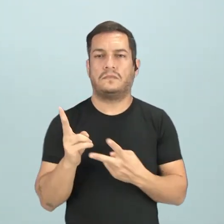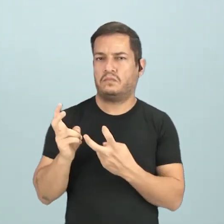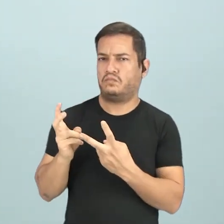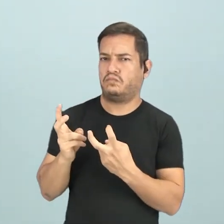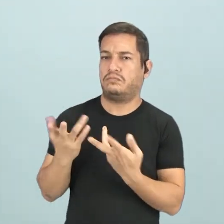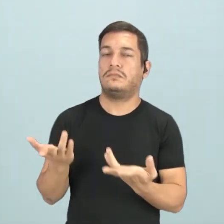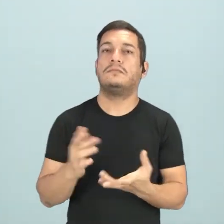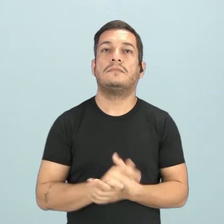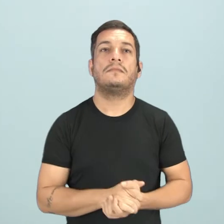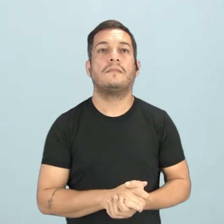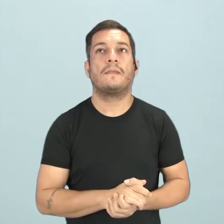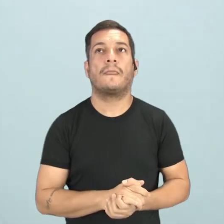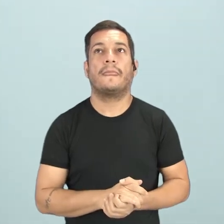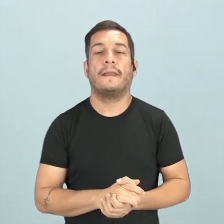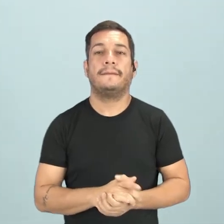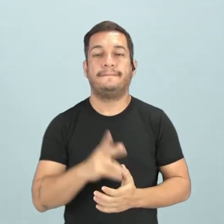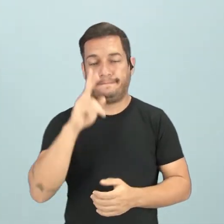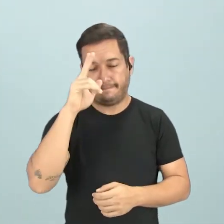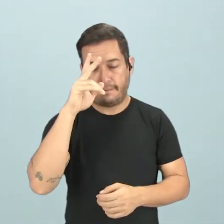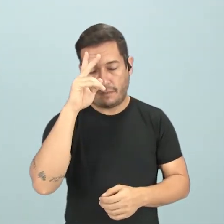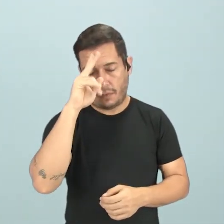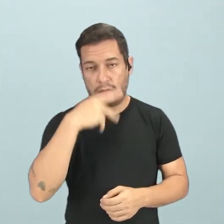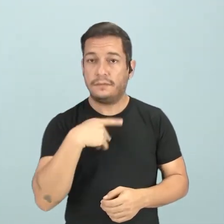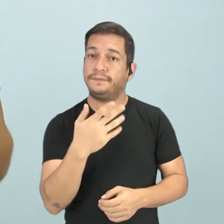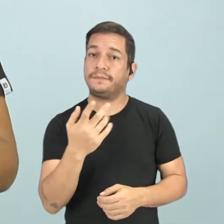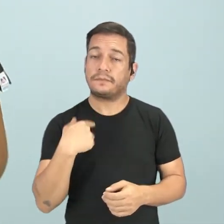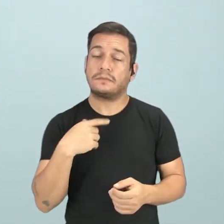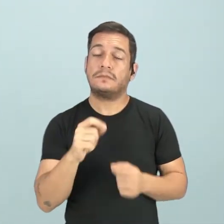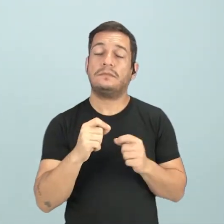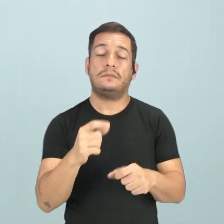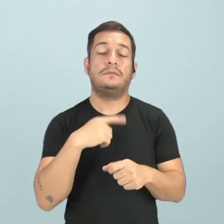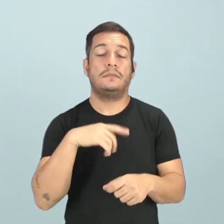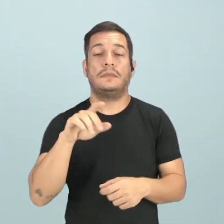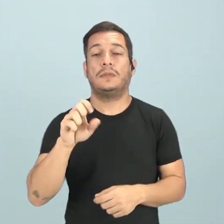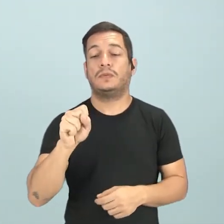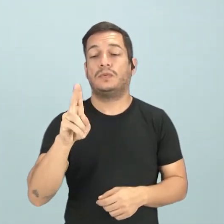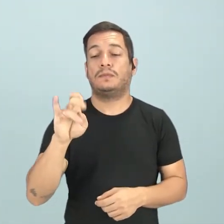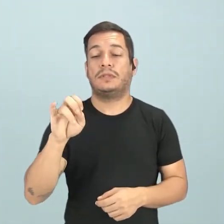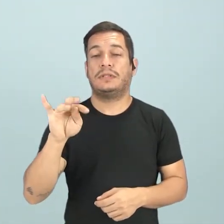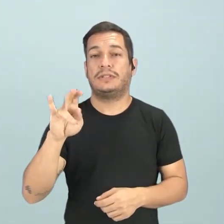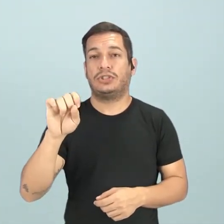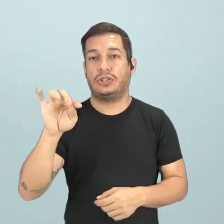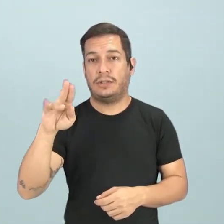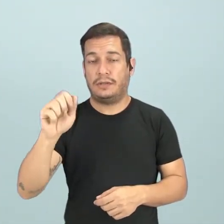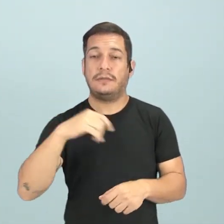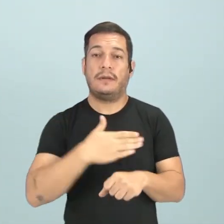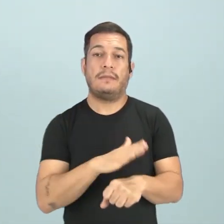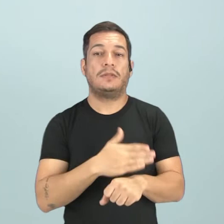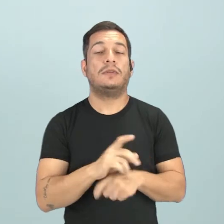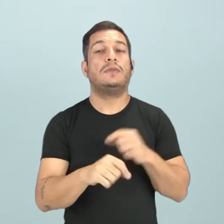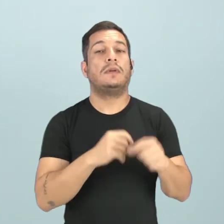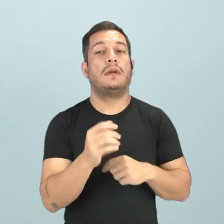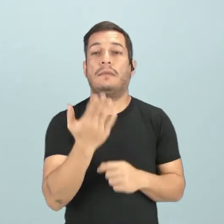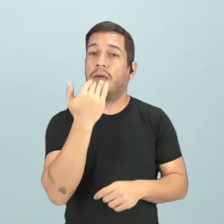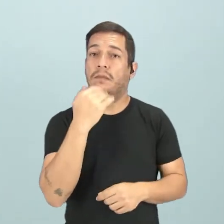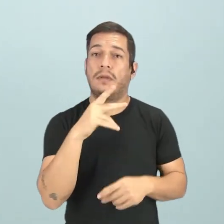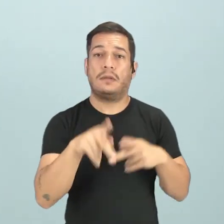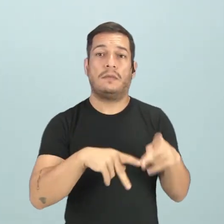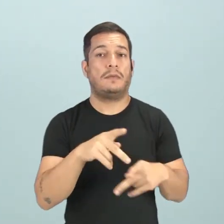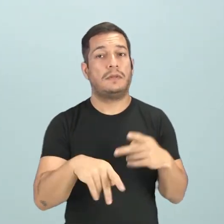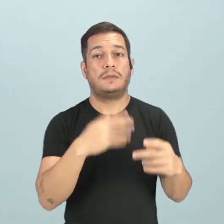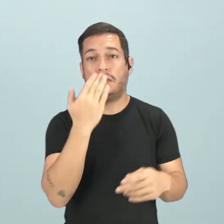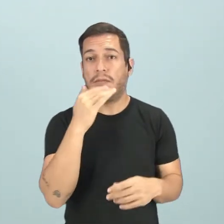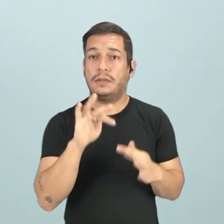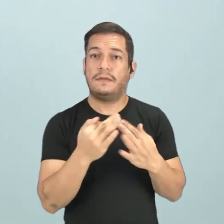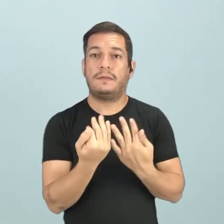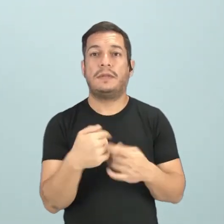né? A agricultura de subsistência é aquela praticada apenas por alimento da população, o alimento da sua família,